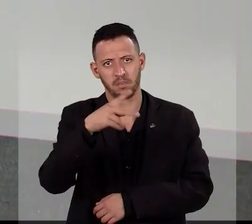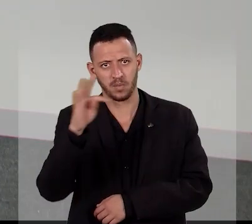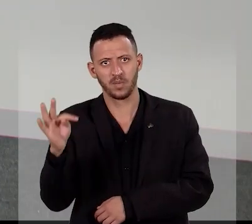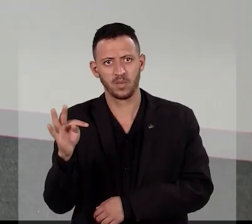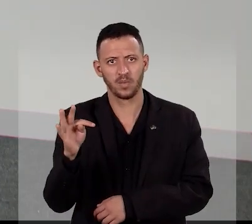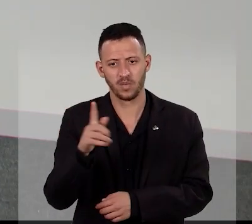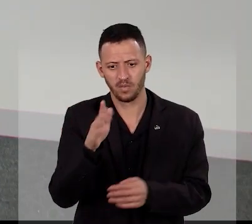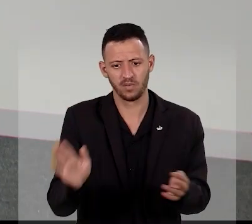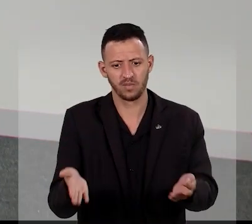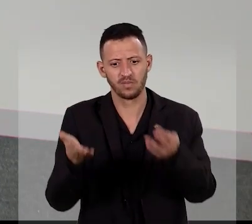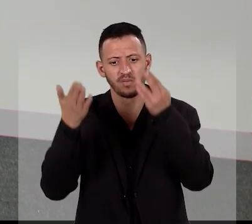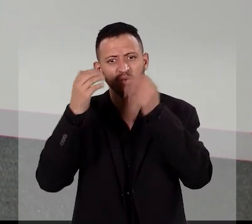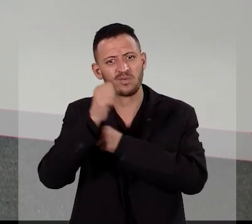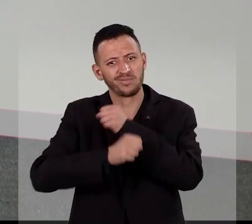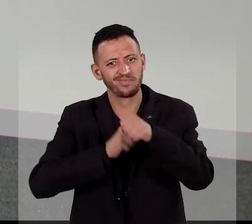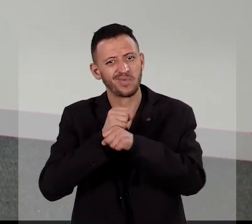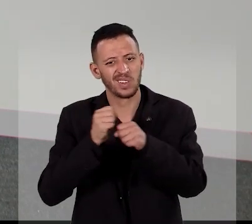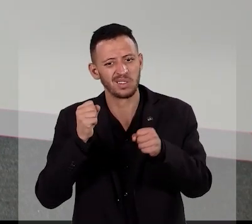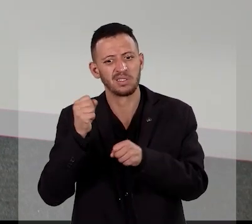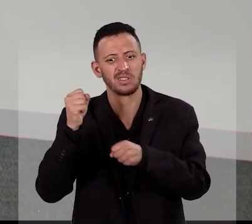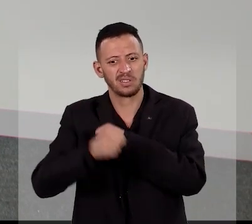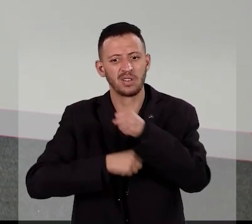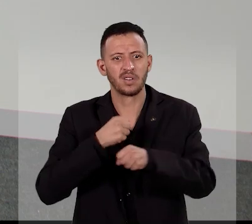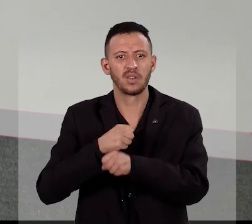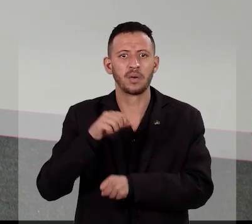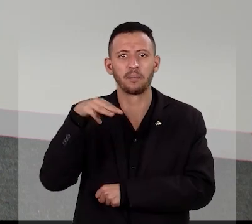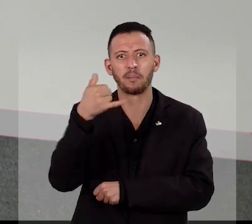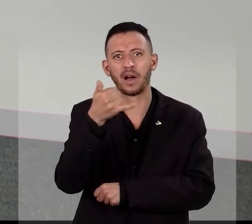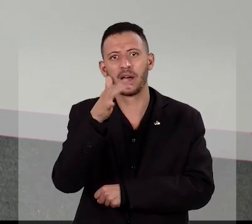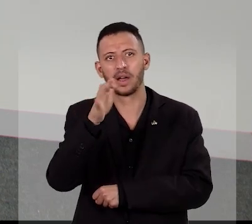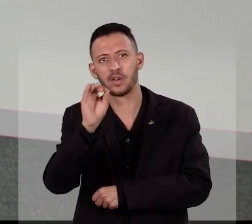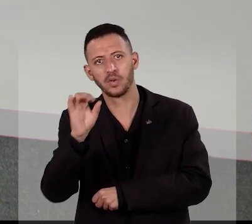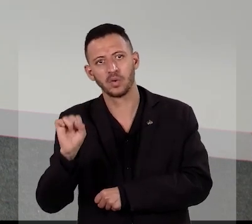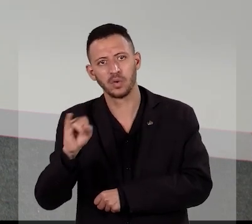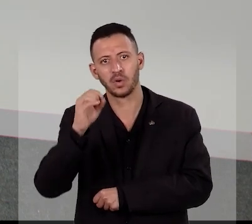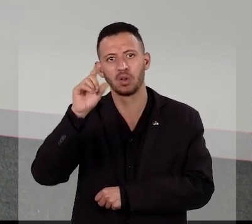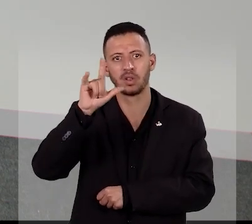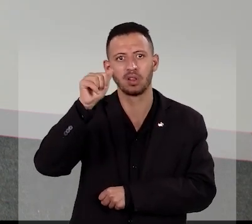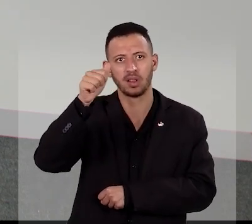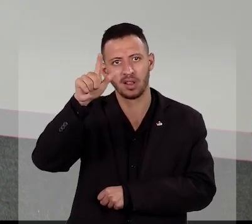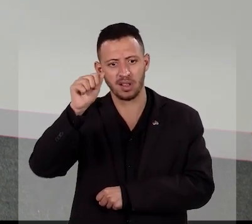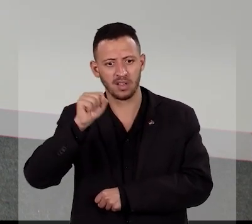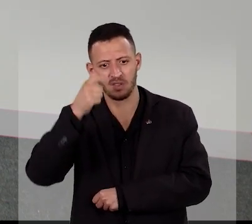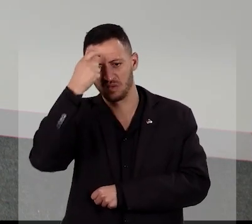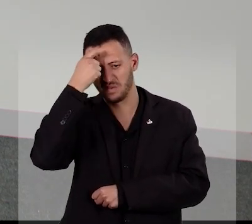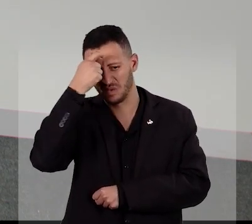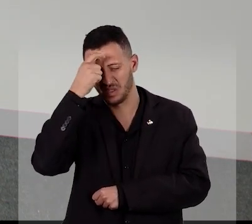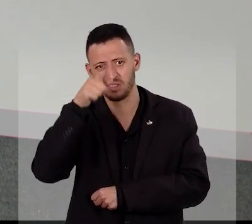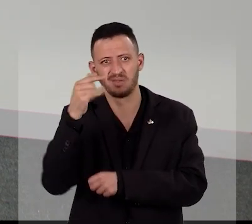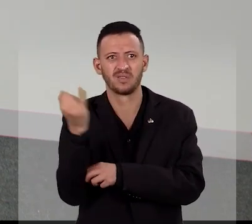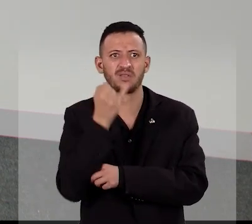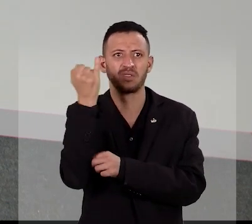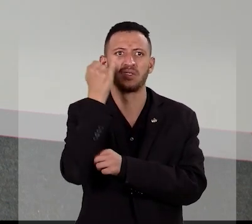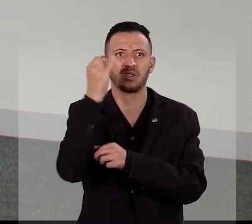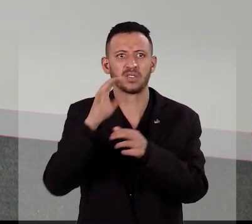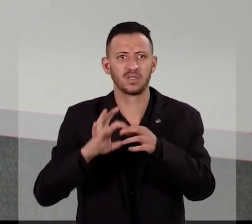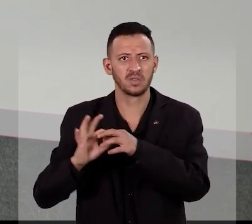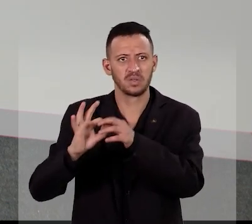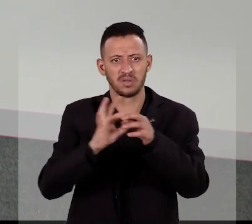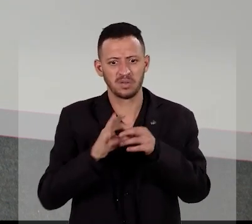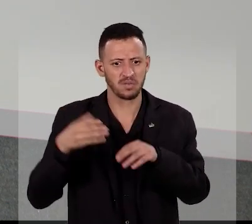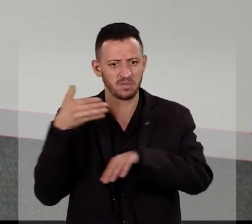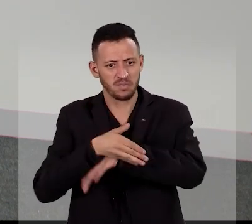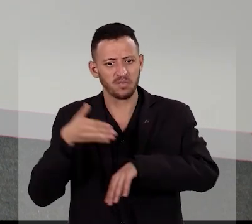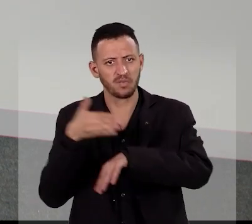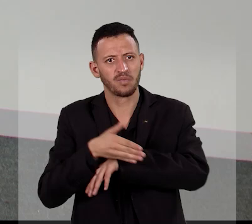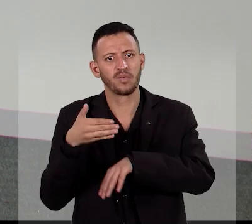O Ministério Público do Trabalho promove anualmente a campanha Maio Lilás. O objetivo é conscientizar a sociedade da importância